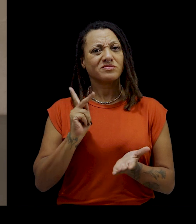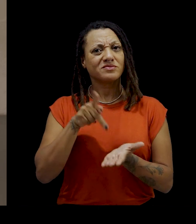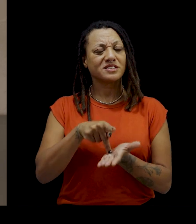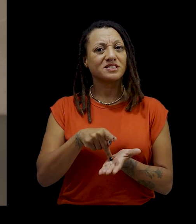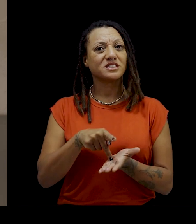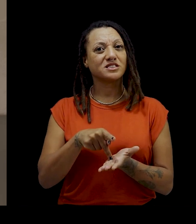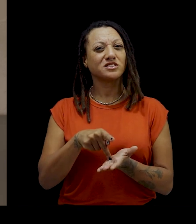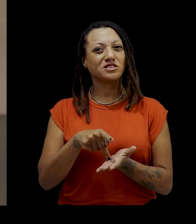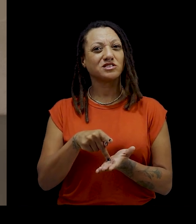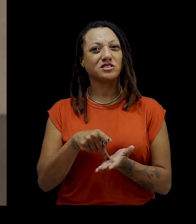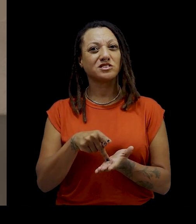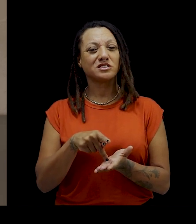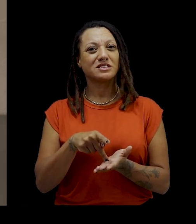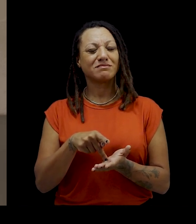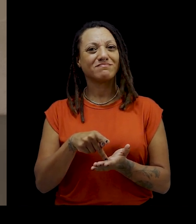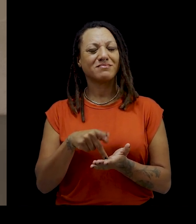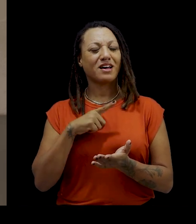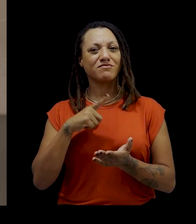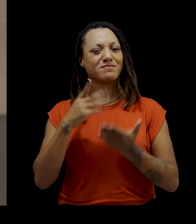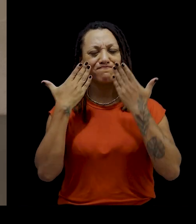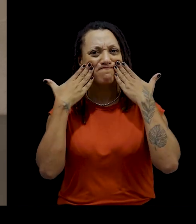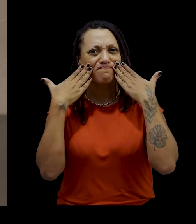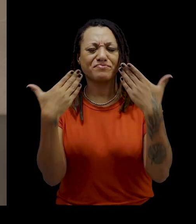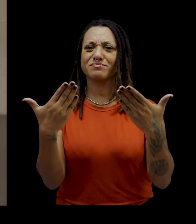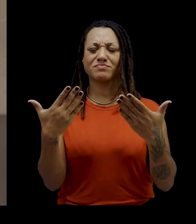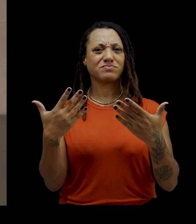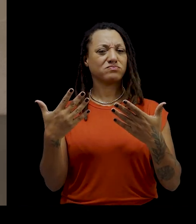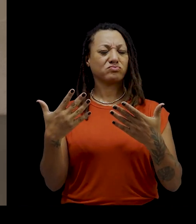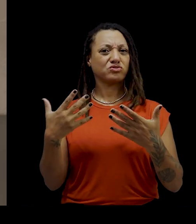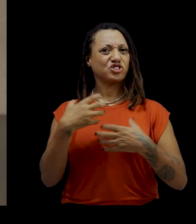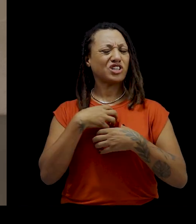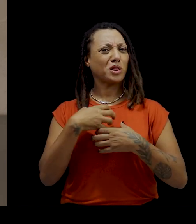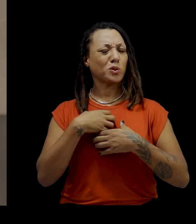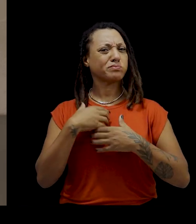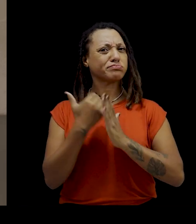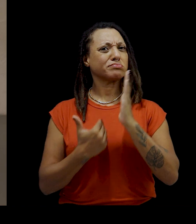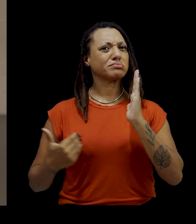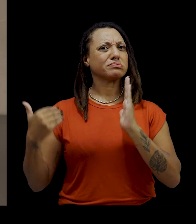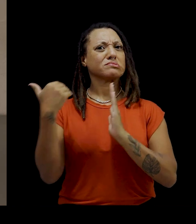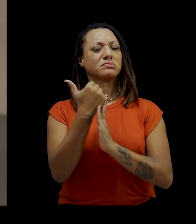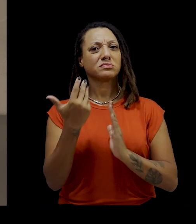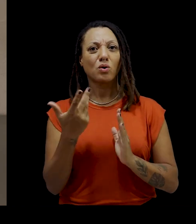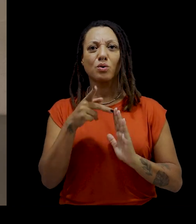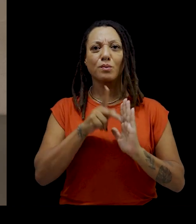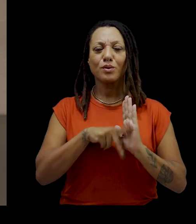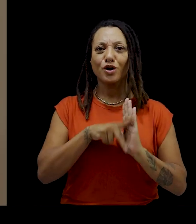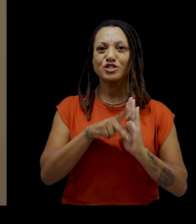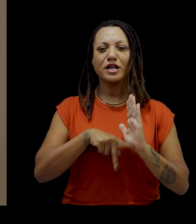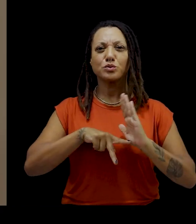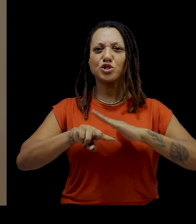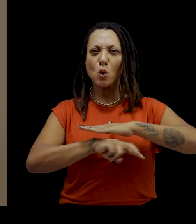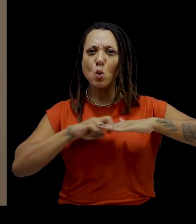estava realmente, assim, muito escrachado, né, assim, pornograficamente até, o quanto que o